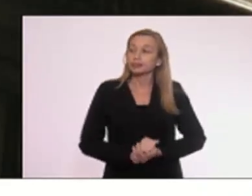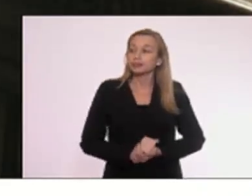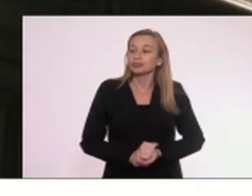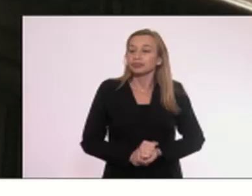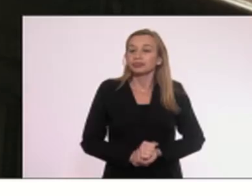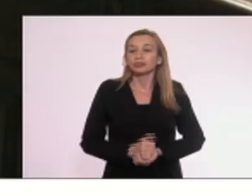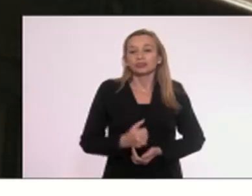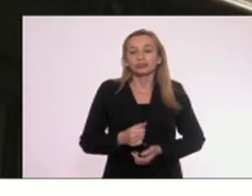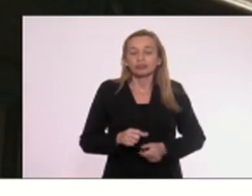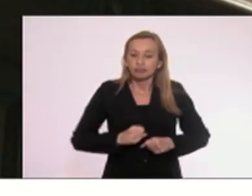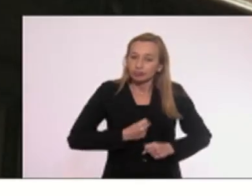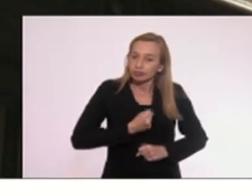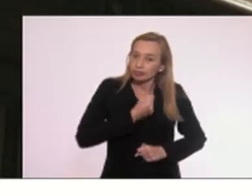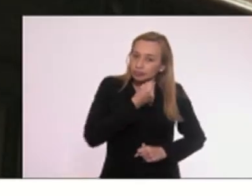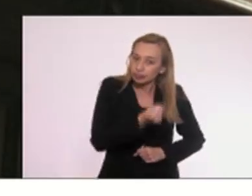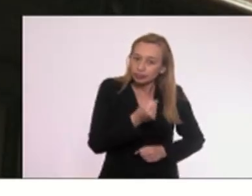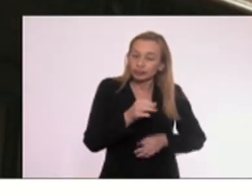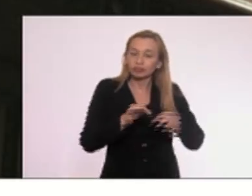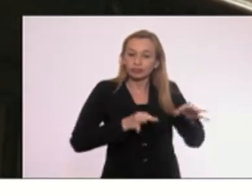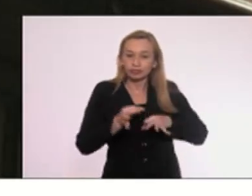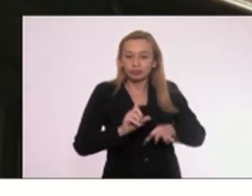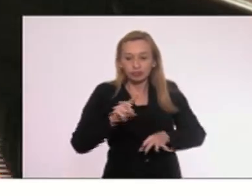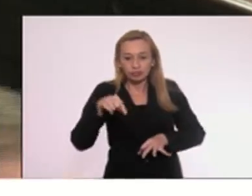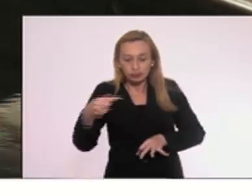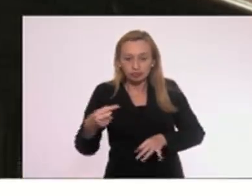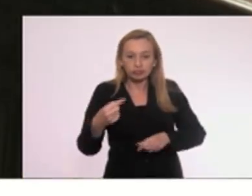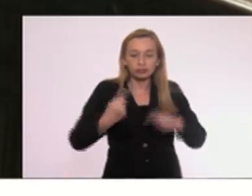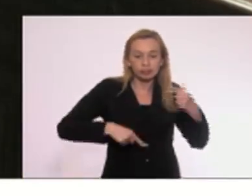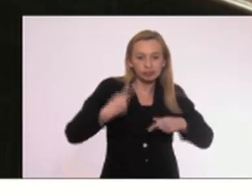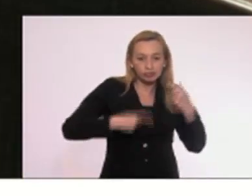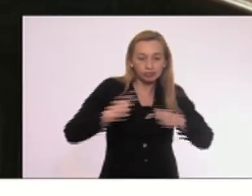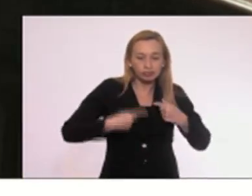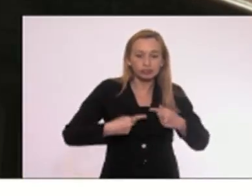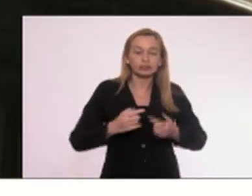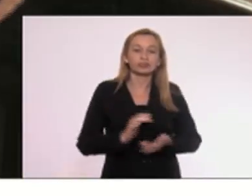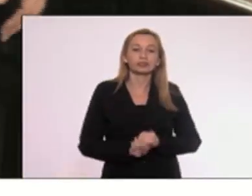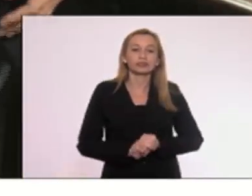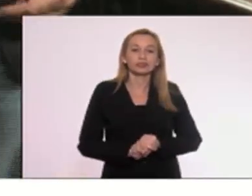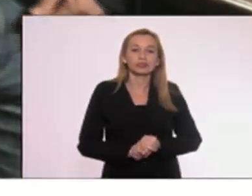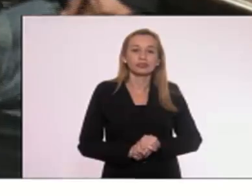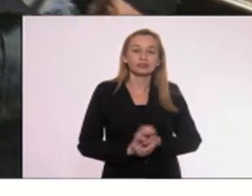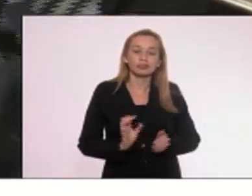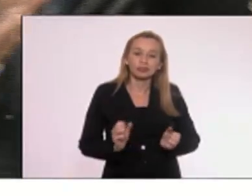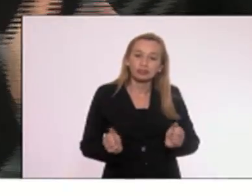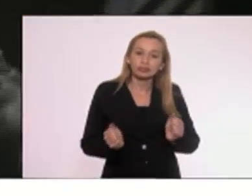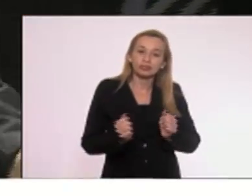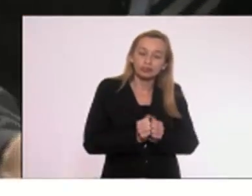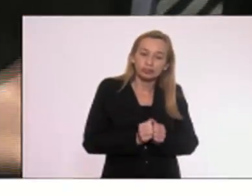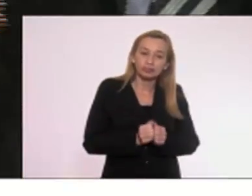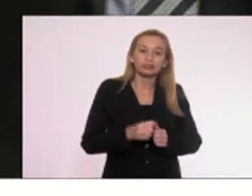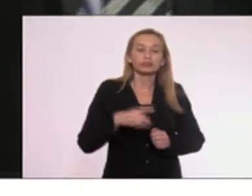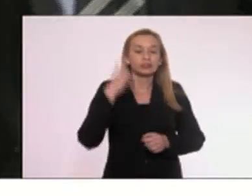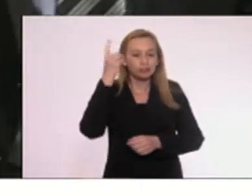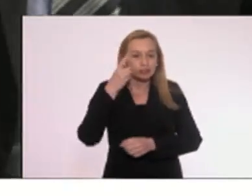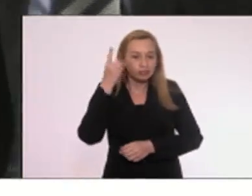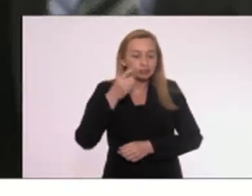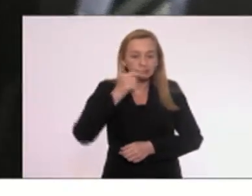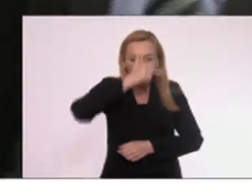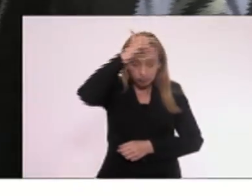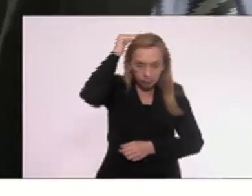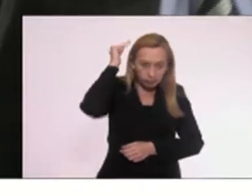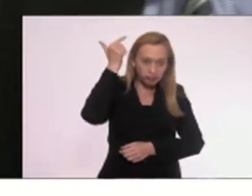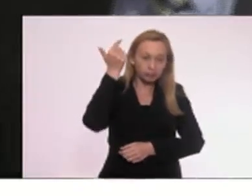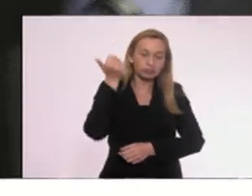Eu me dediquei ao estudo do projeto. No dia seguinte, aquele debate, eu trouxe um substitutivo para colaborar, deixei com a deputada Lucinha, com o deputado Luiz